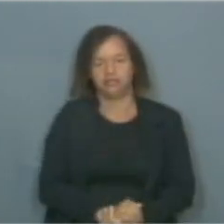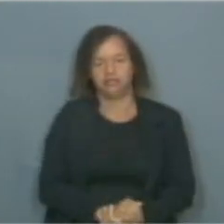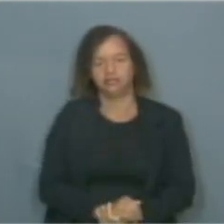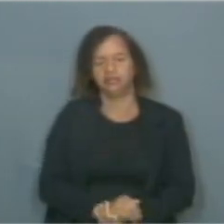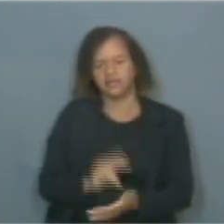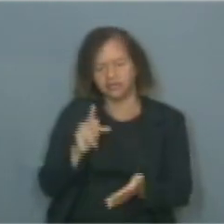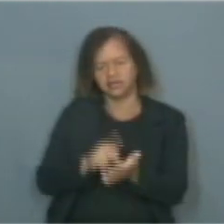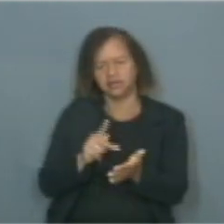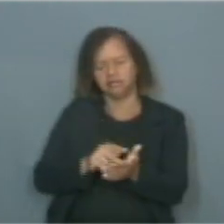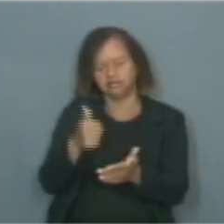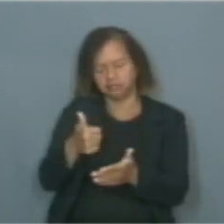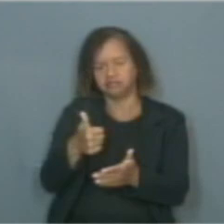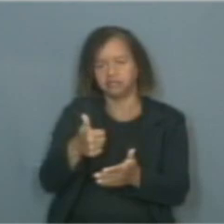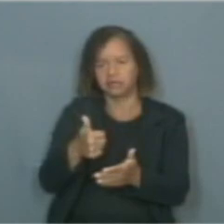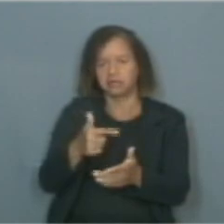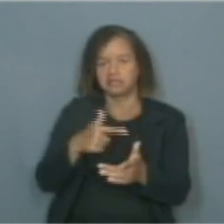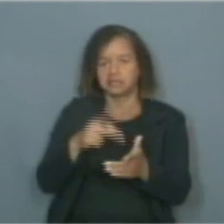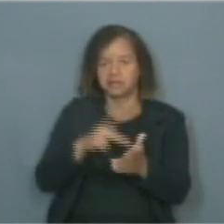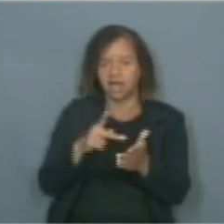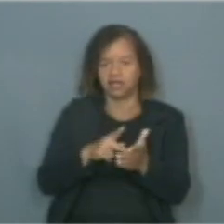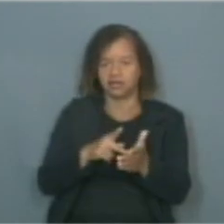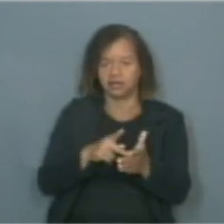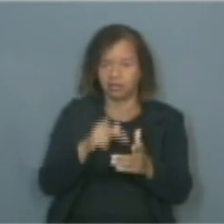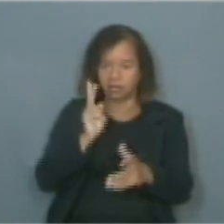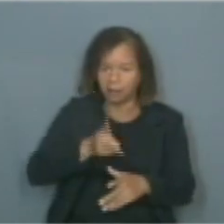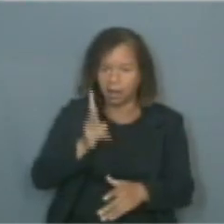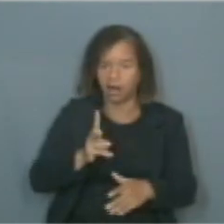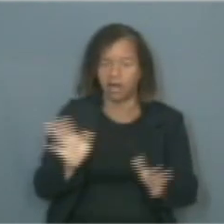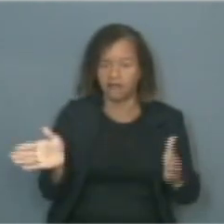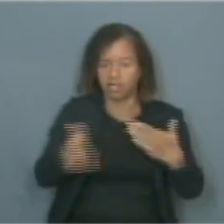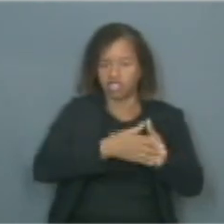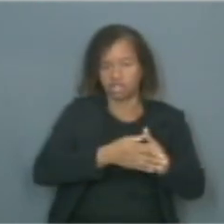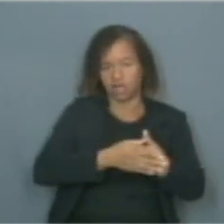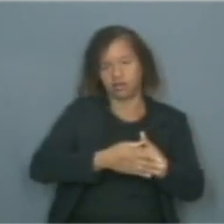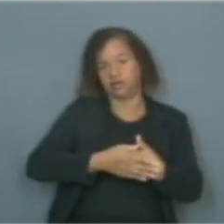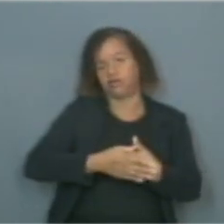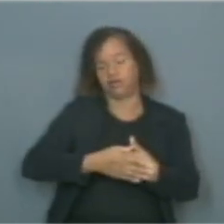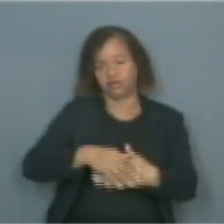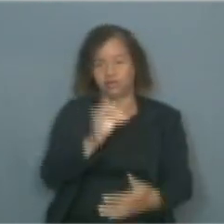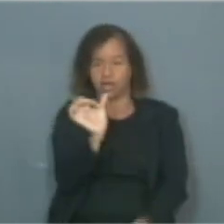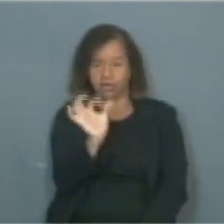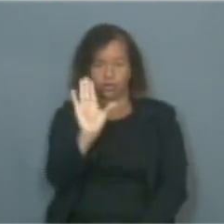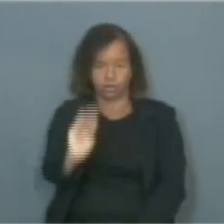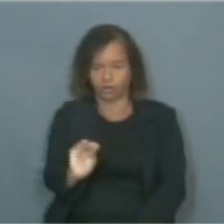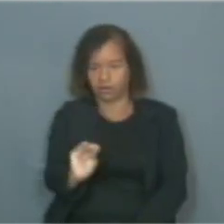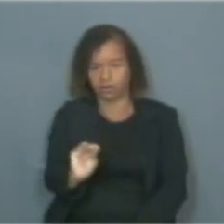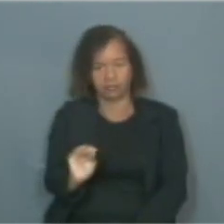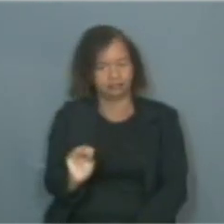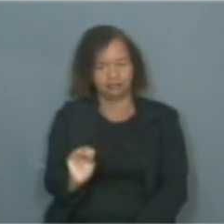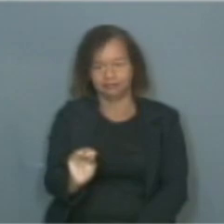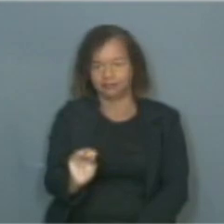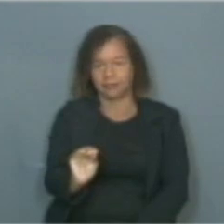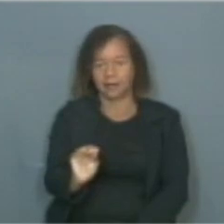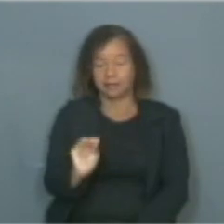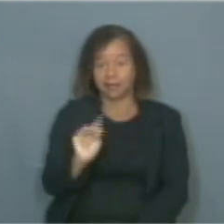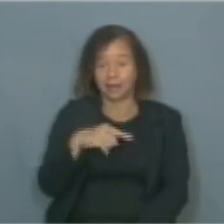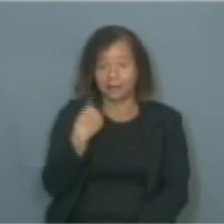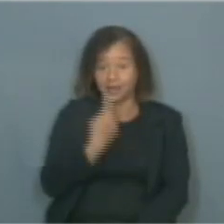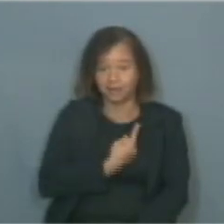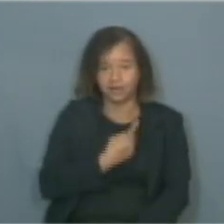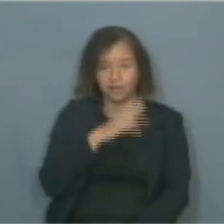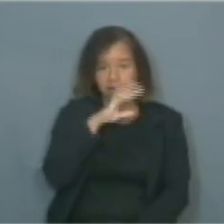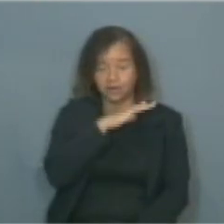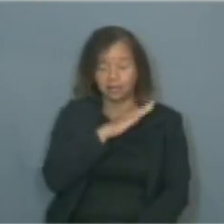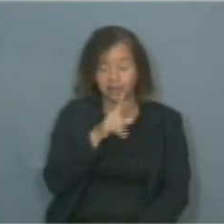fato fazê-las funcionar, porque fechá-las às 18 horas, para nós diz muito, porque é exatamente